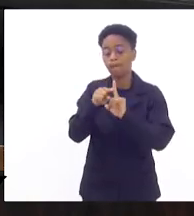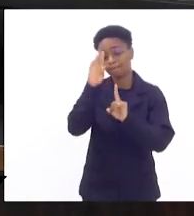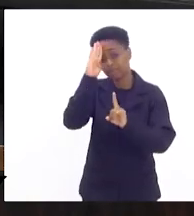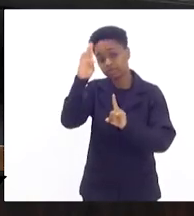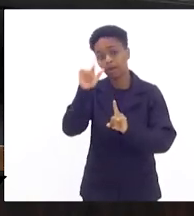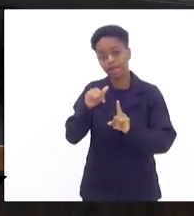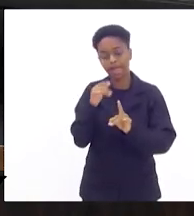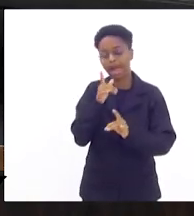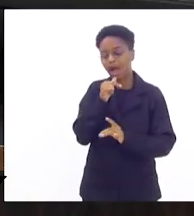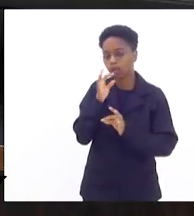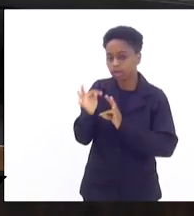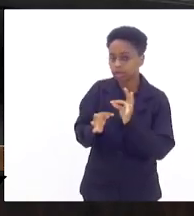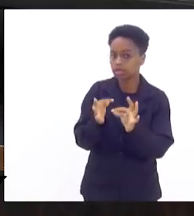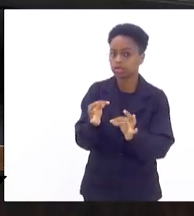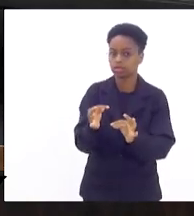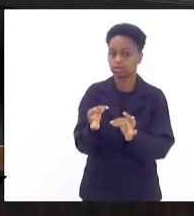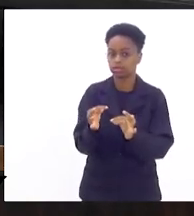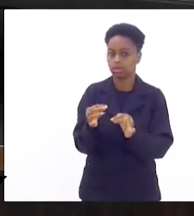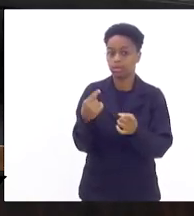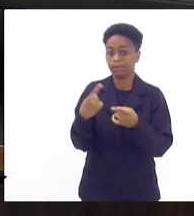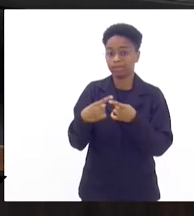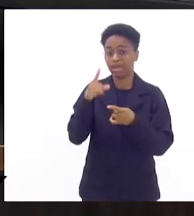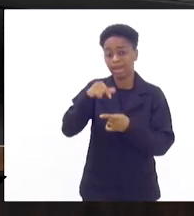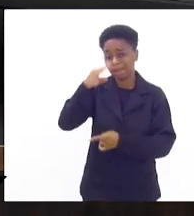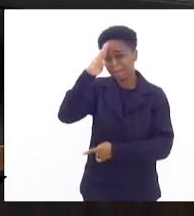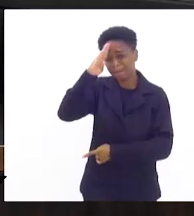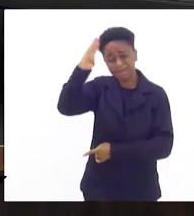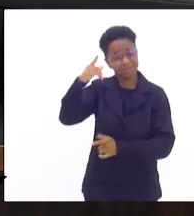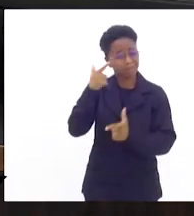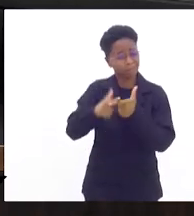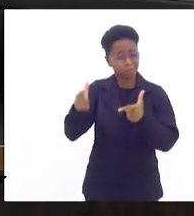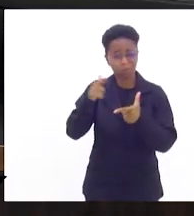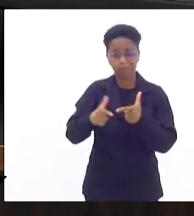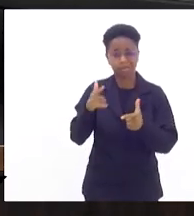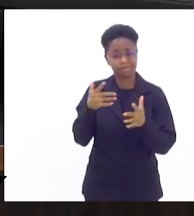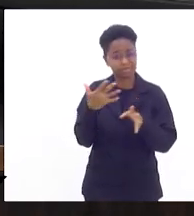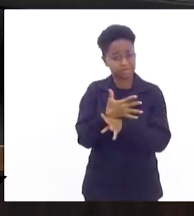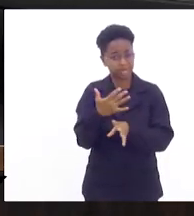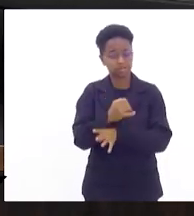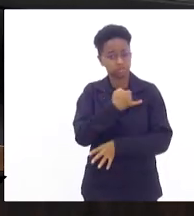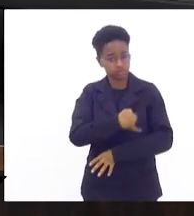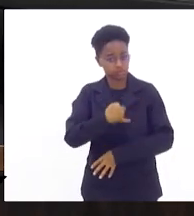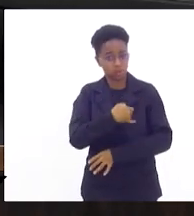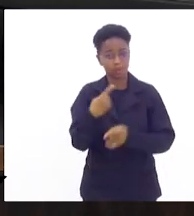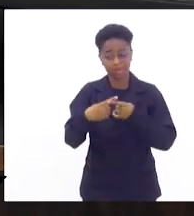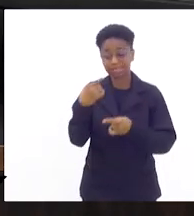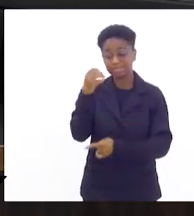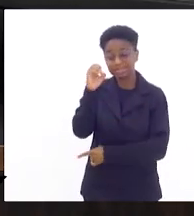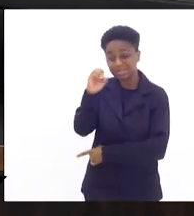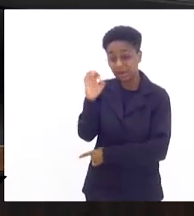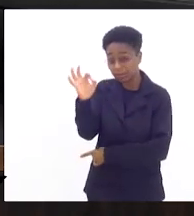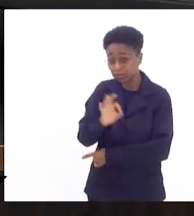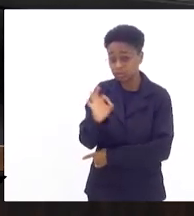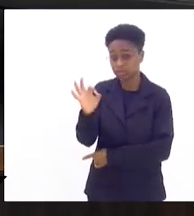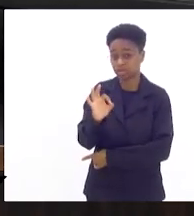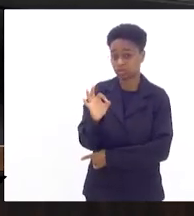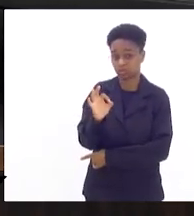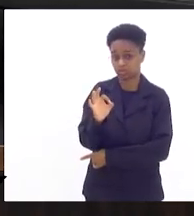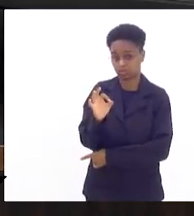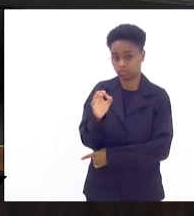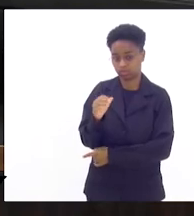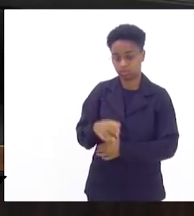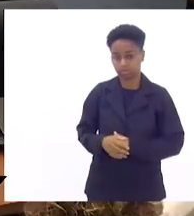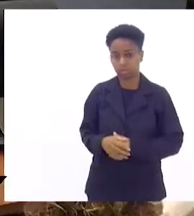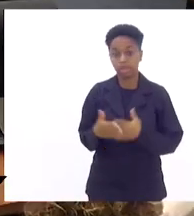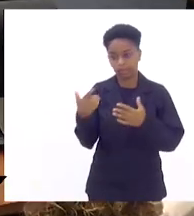saneamento, que é o grande problema da cidade de São João de Meriti, que 0% Entendi, deputado. Mas quando eles ganharam o lote para prestar